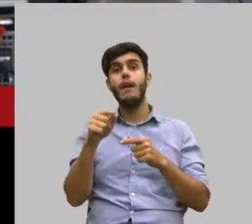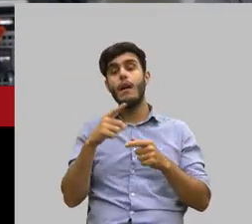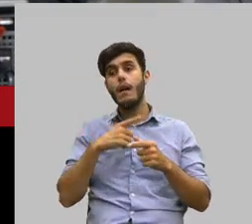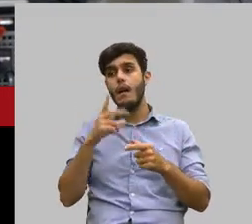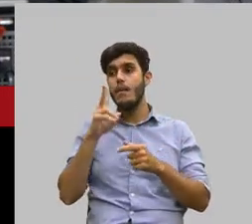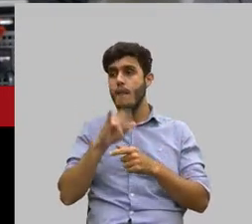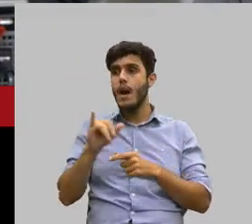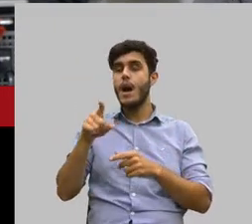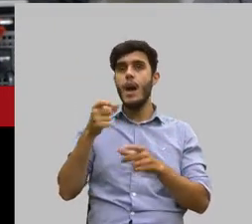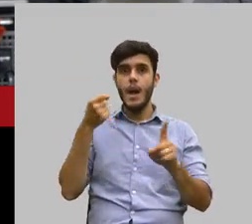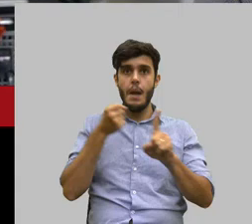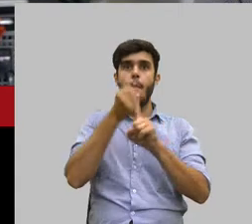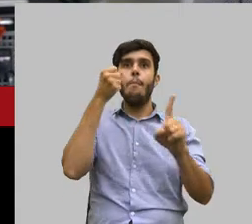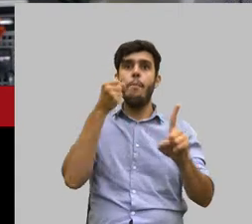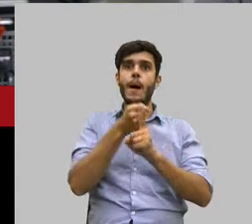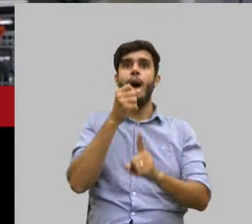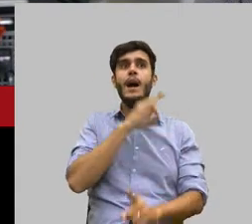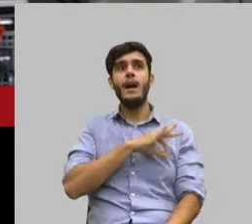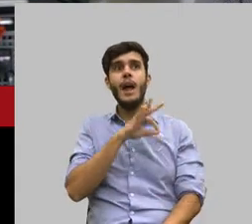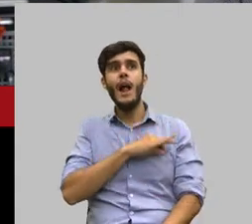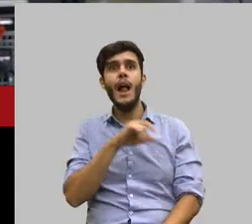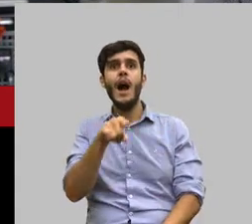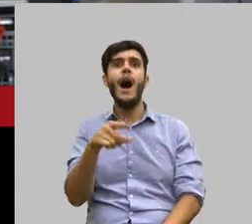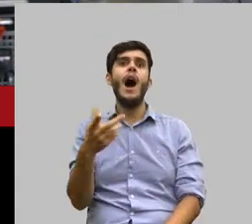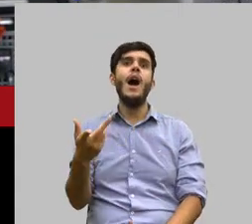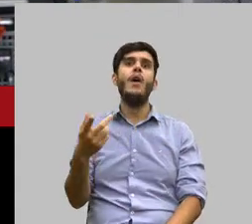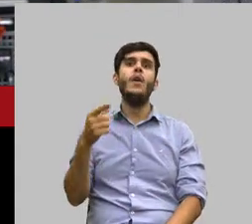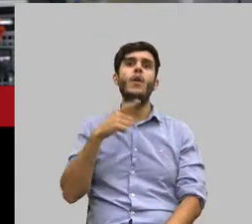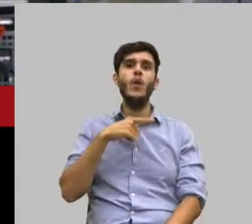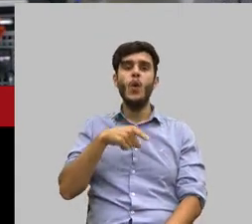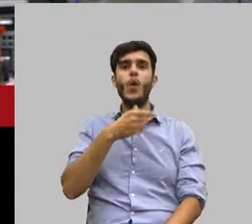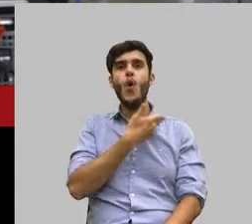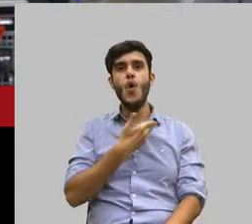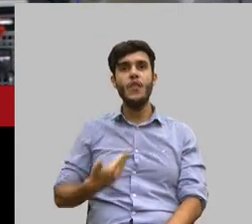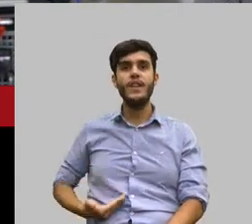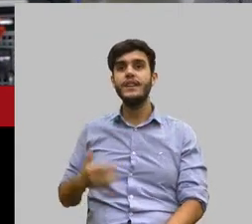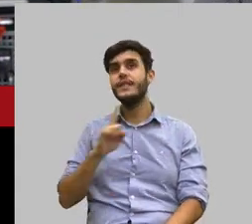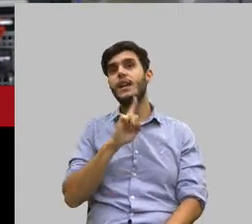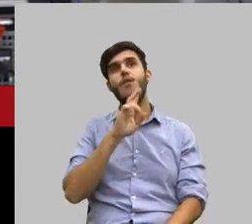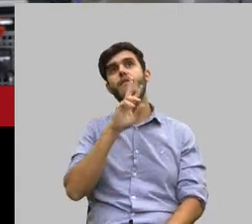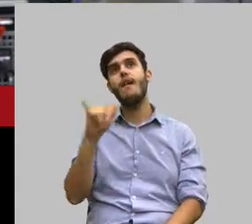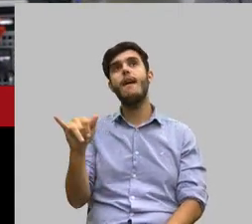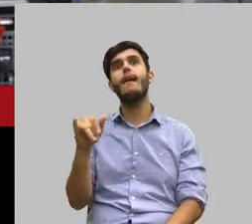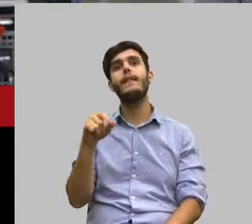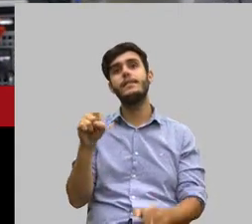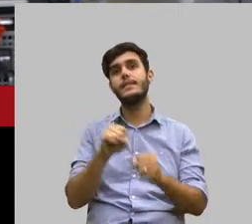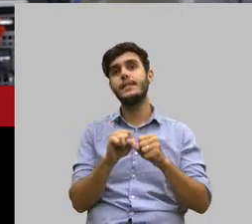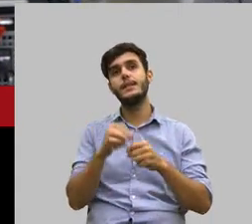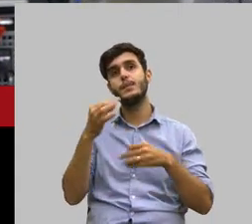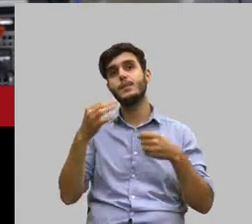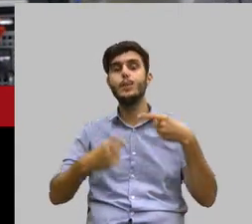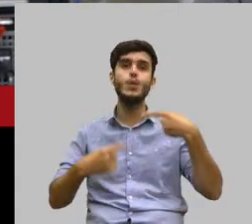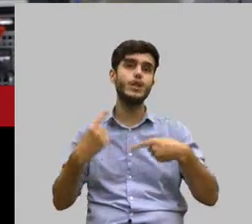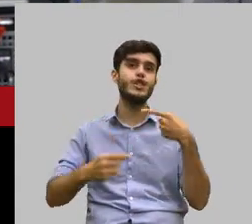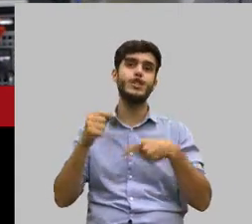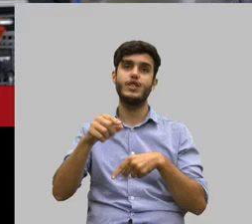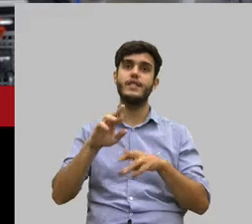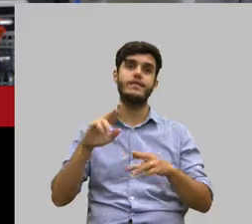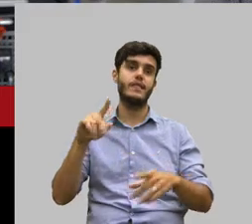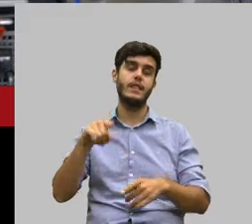impacto nos salários que este governo não vai fazer política diferente do que está